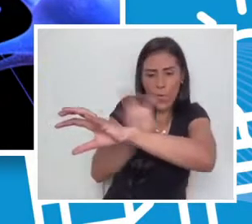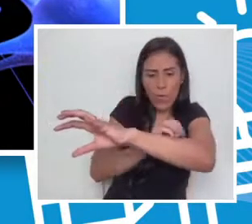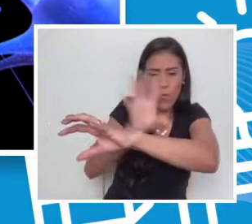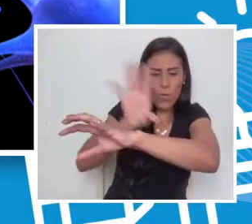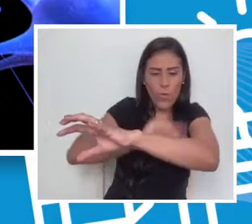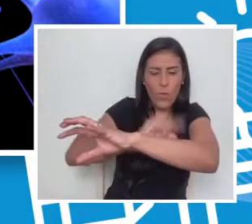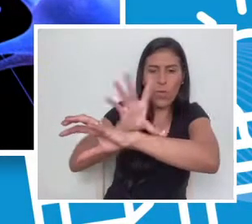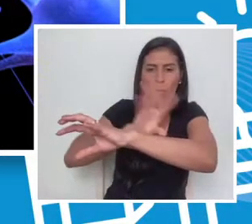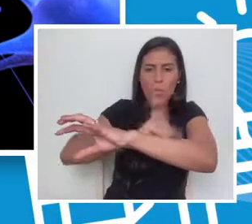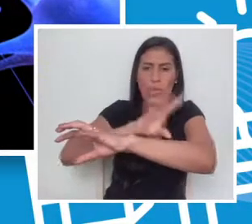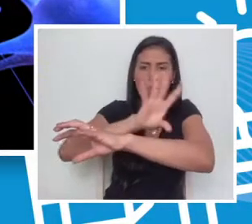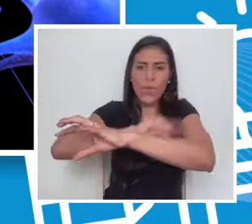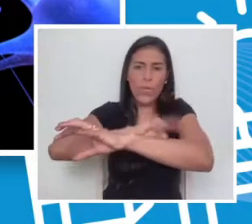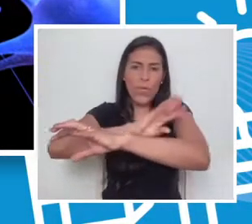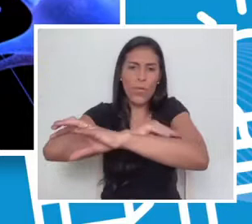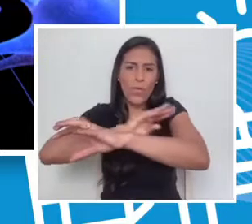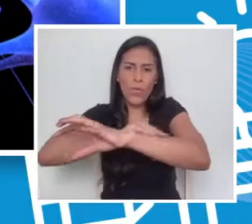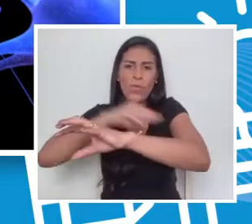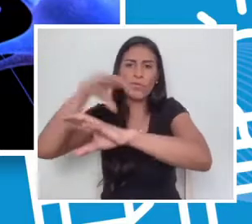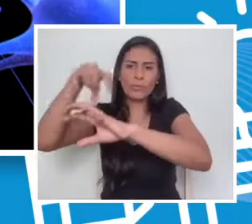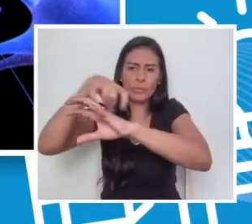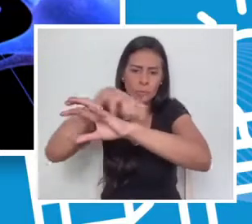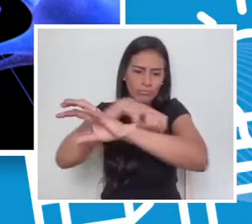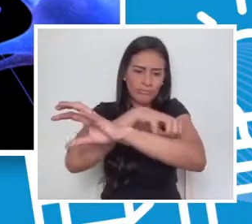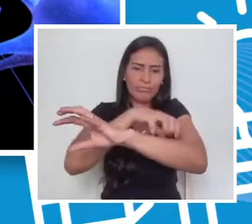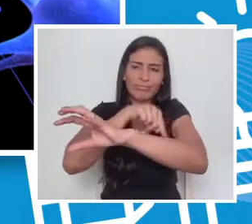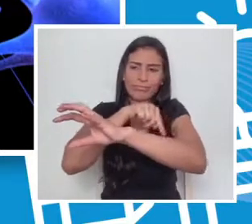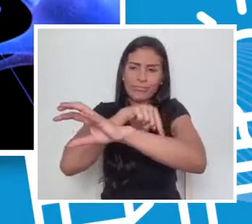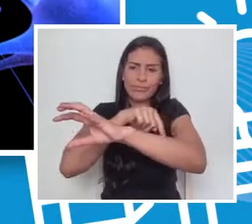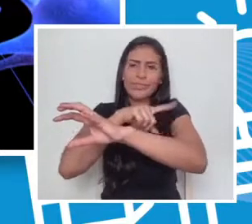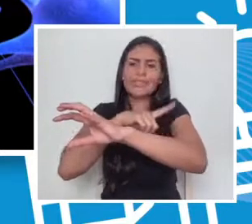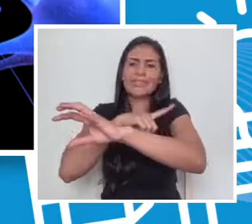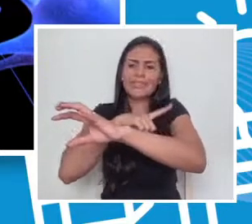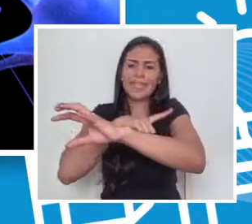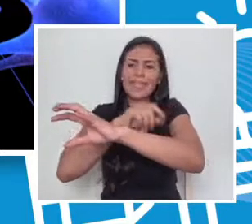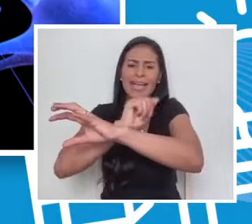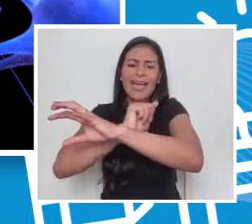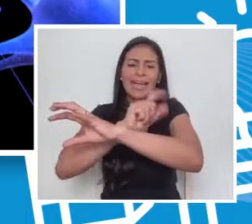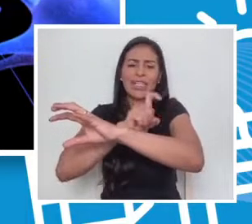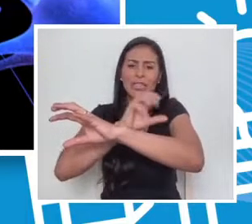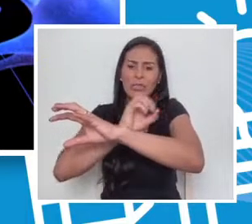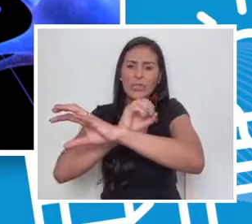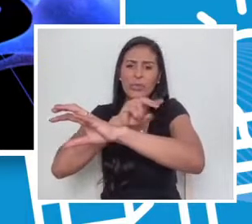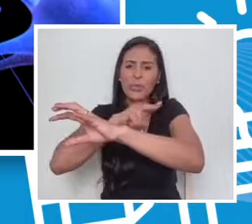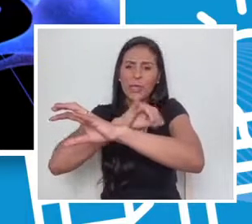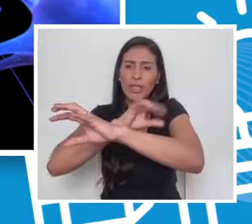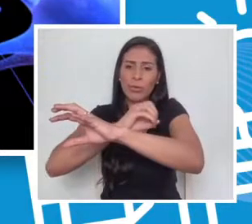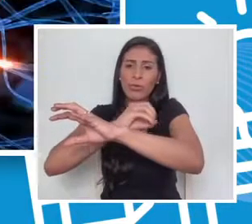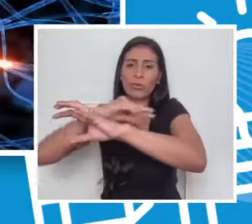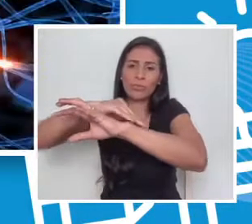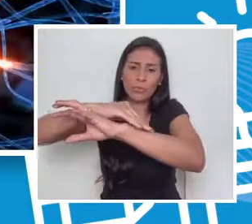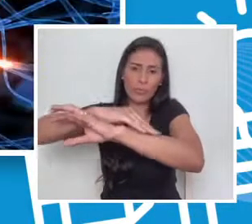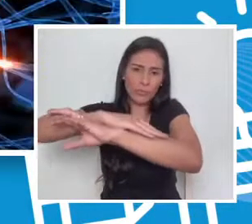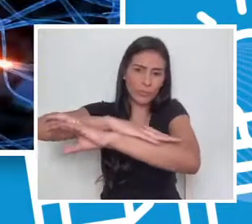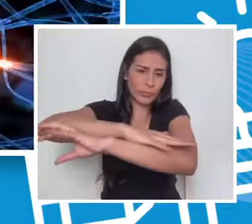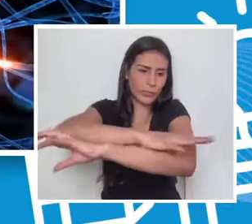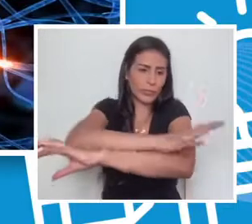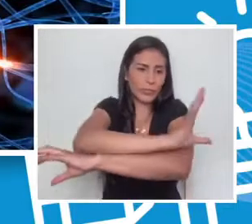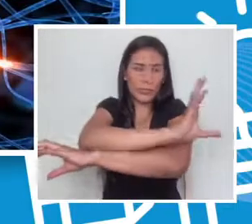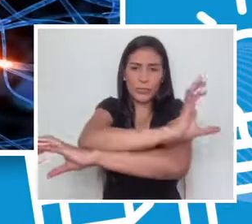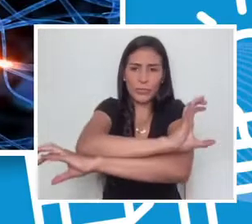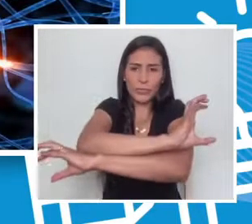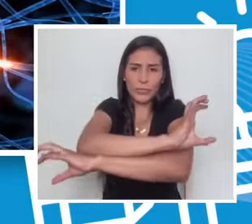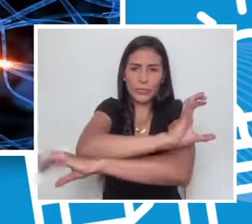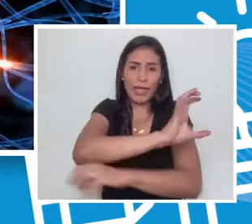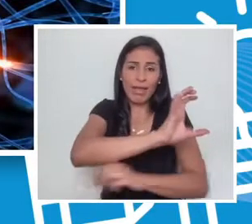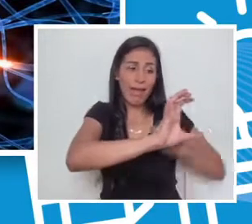nervosa, ou axônio, até o terminal, onde se encontra um segundo neurônio, Então, e